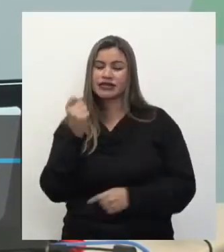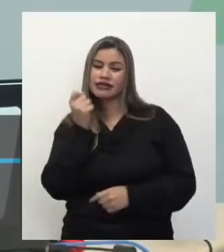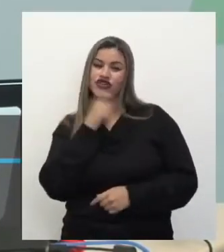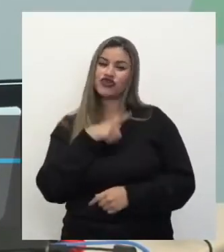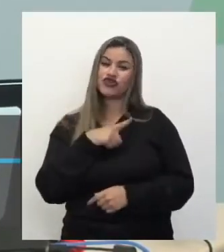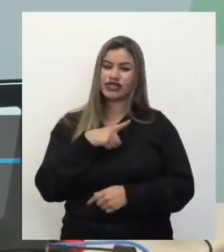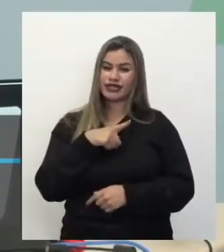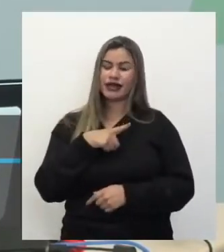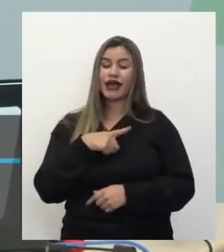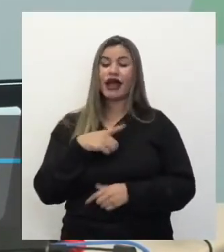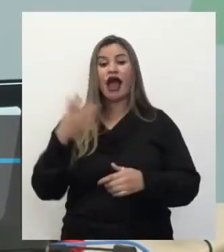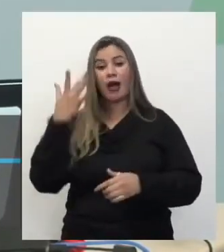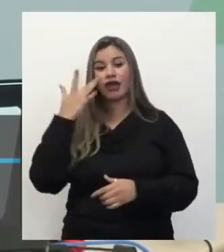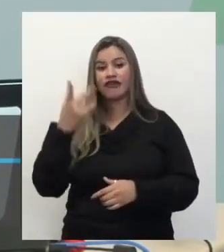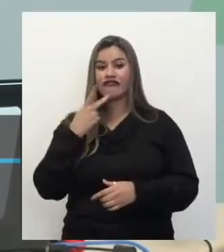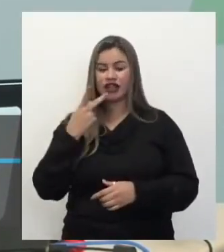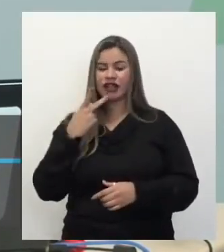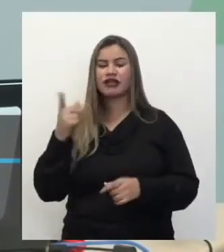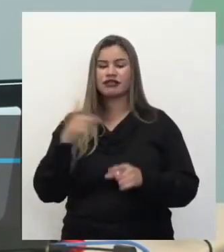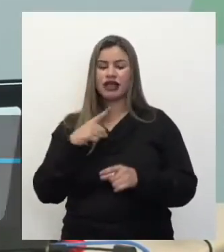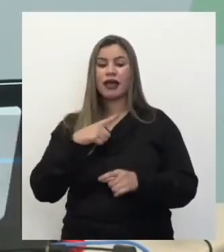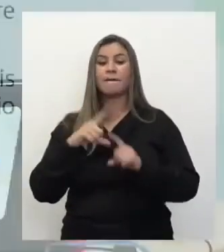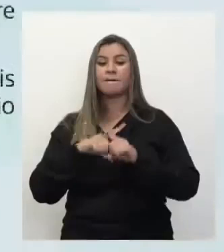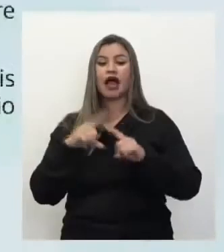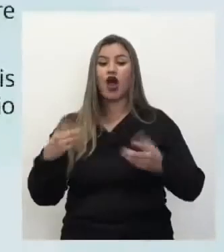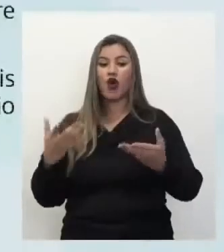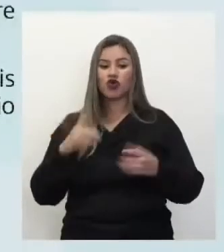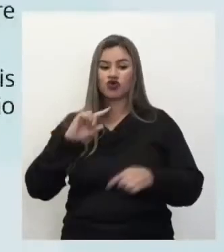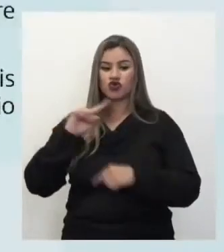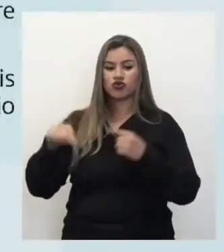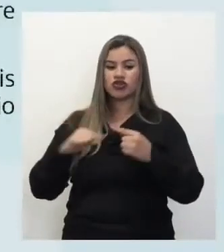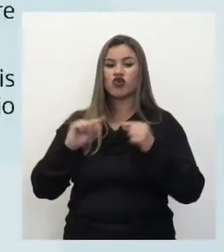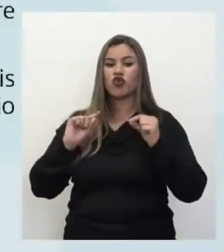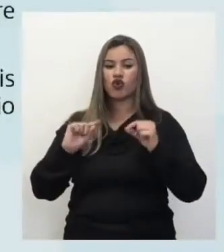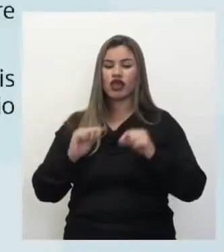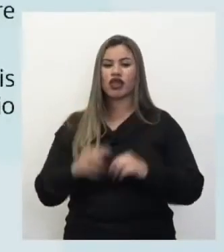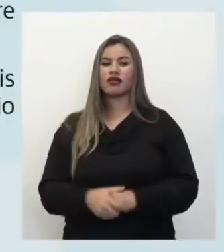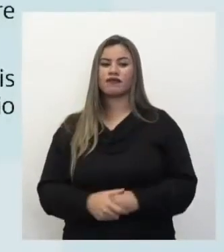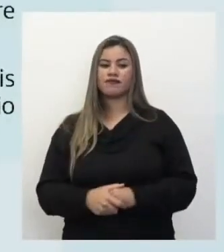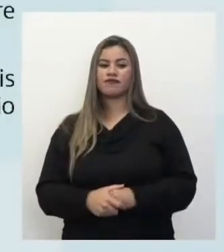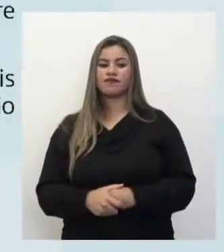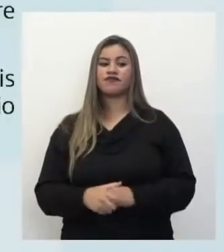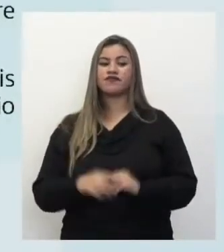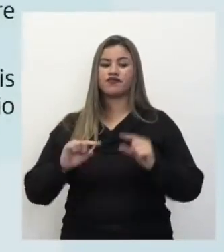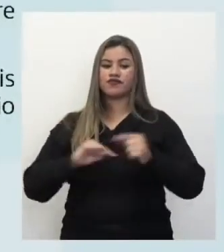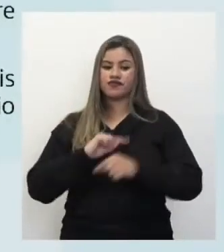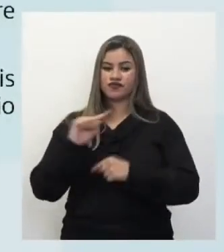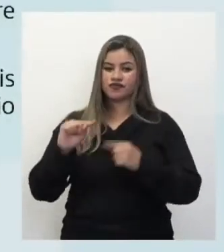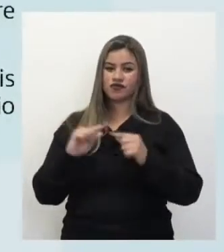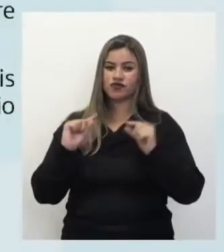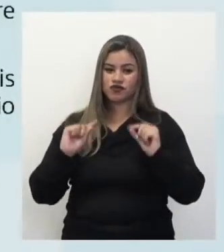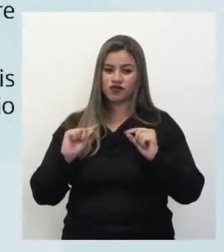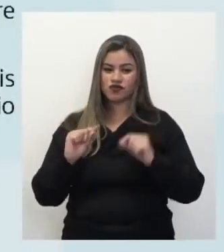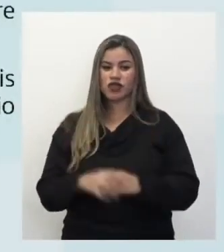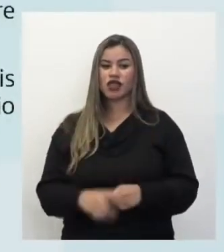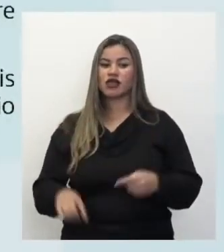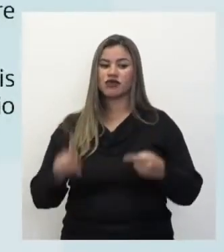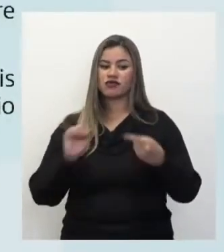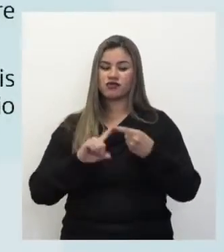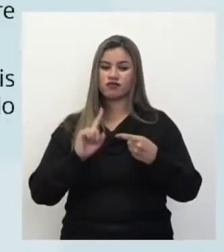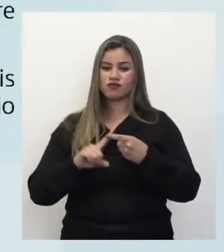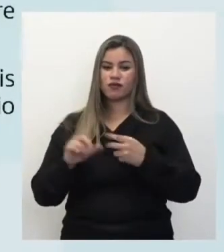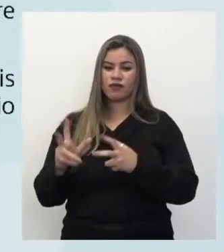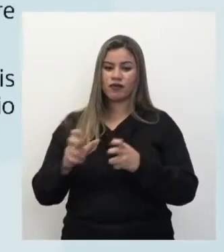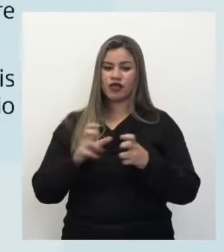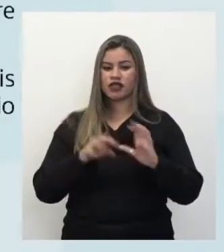vai falar um pouco de figuras de linguagem, mas hoje, os objetivos, na tela para vocês. Os objetivos de hoje são: 1. Perceber em